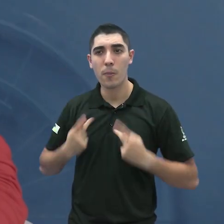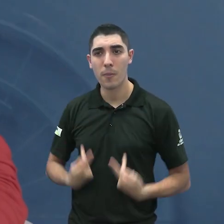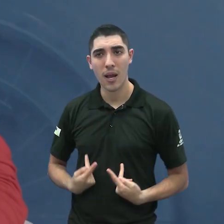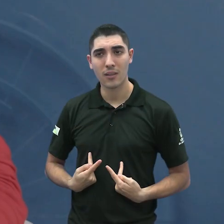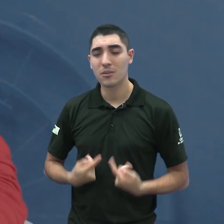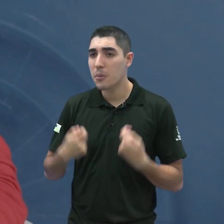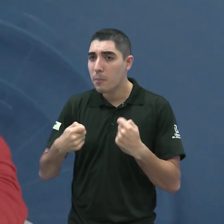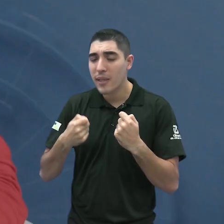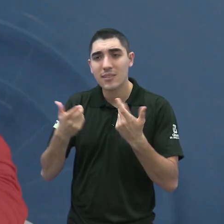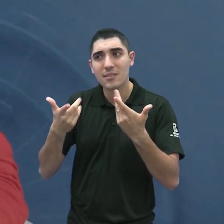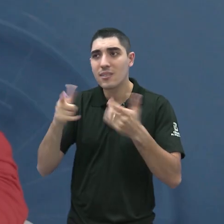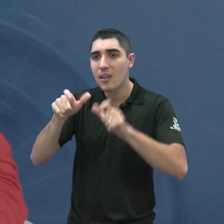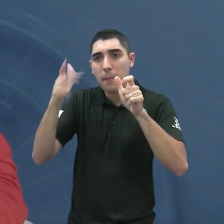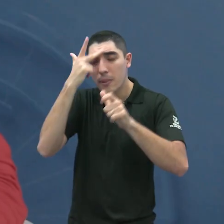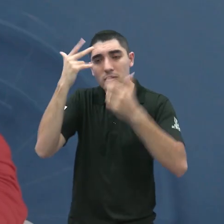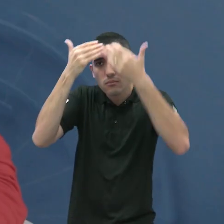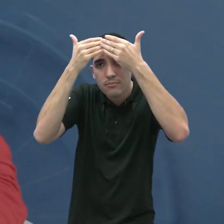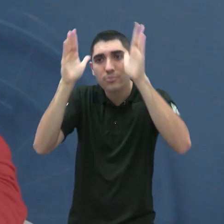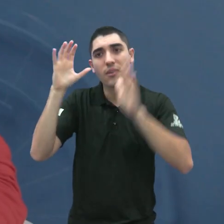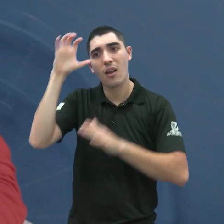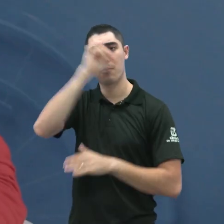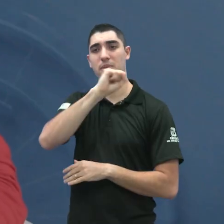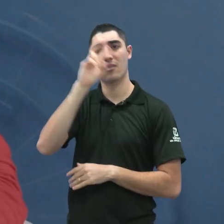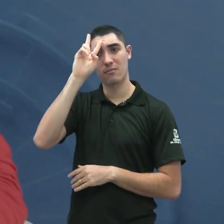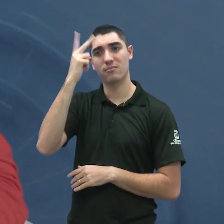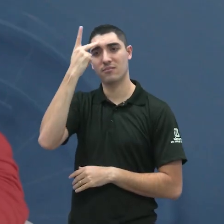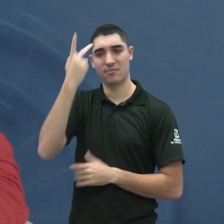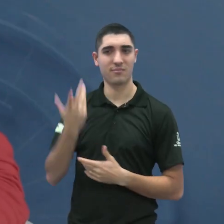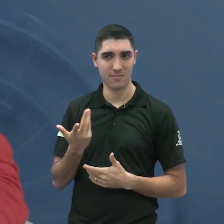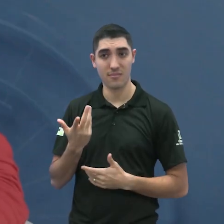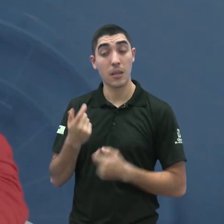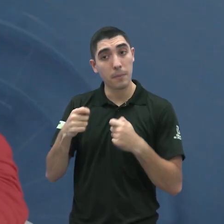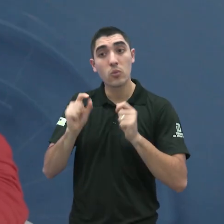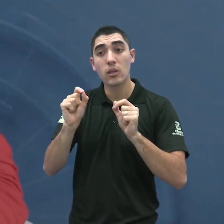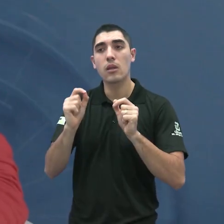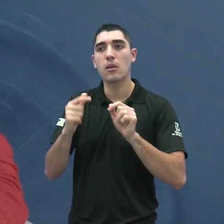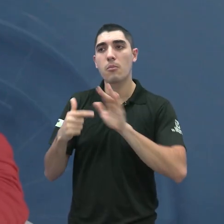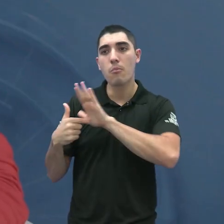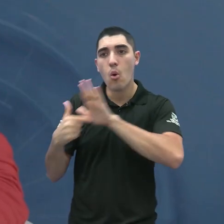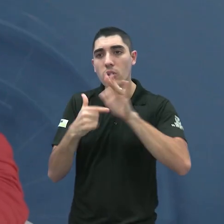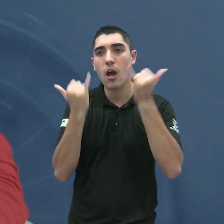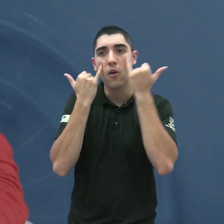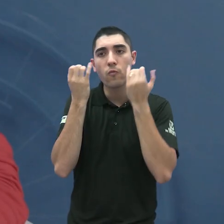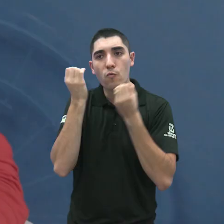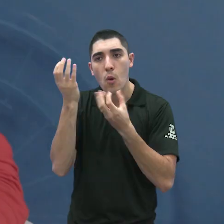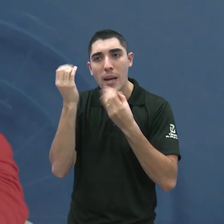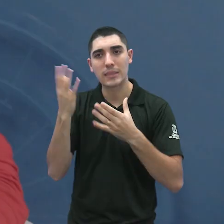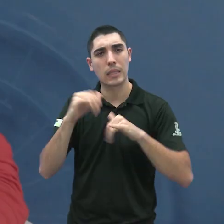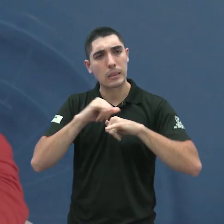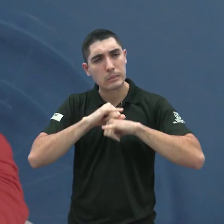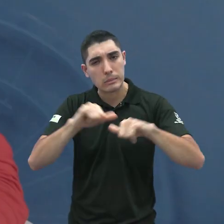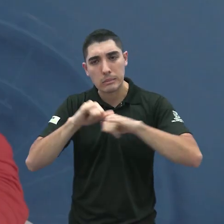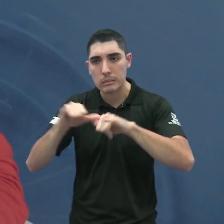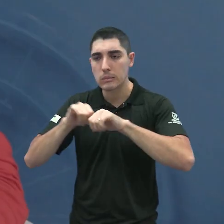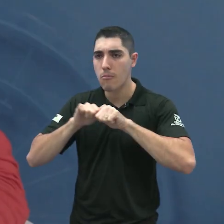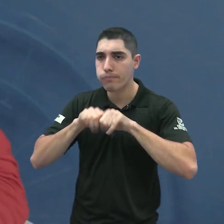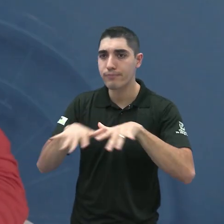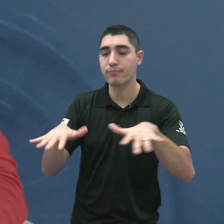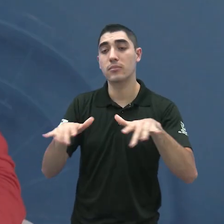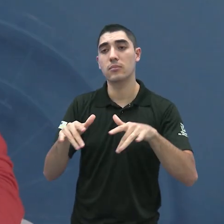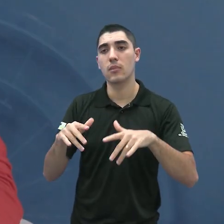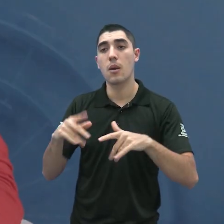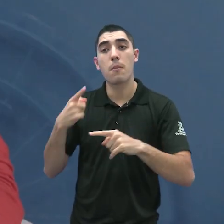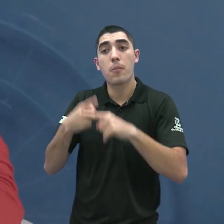ser desconstruído com a consequência, como eu falei, gerar informação, sempre contribui para esse movimento